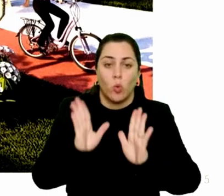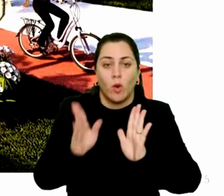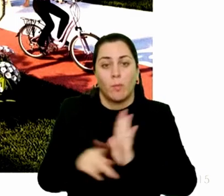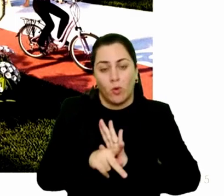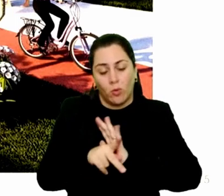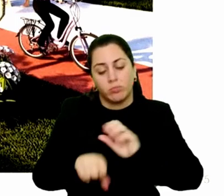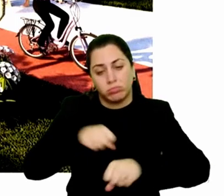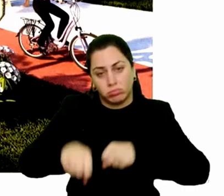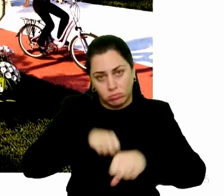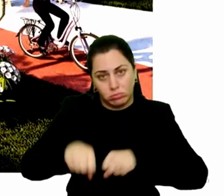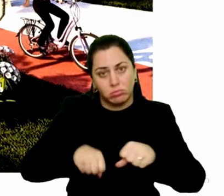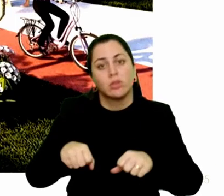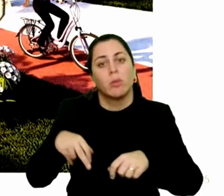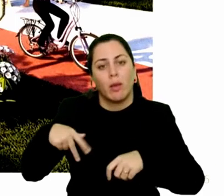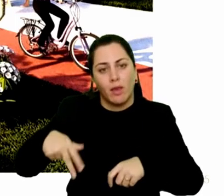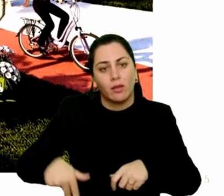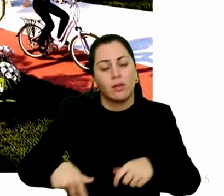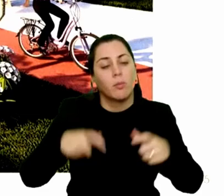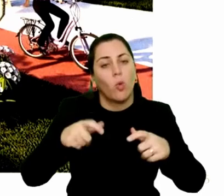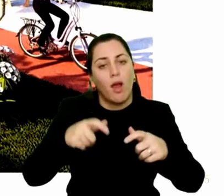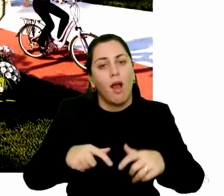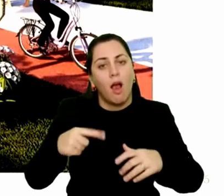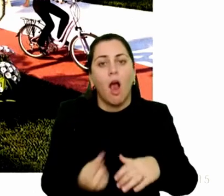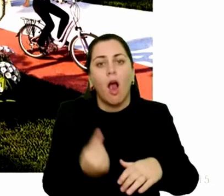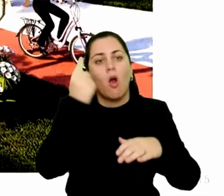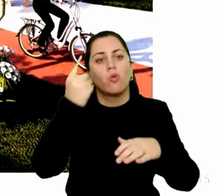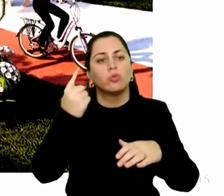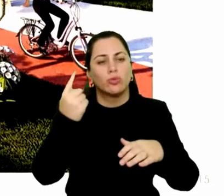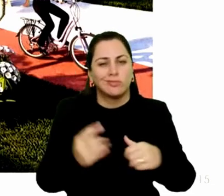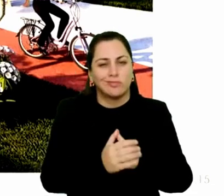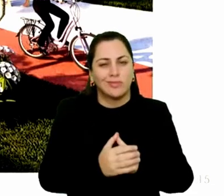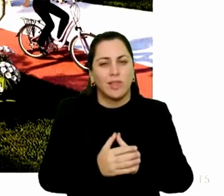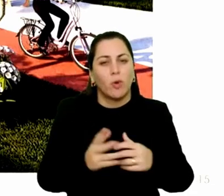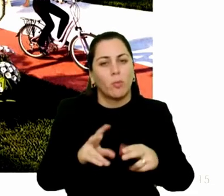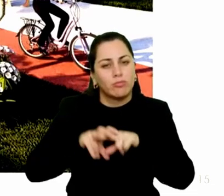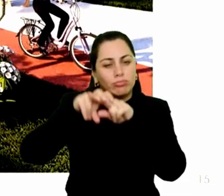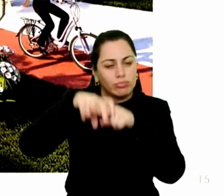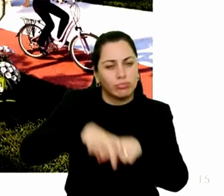ali ao lado, e esse mirante que é onde seria a chegada da tirolesa.